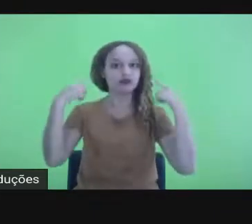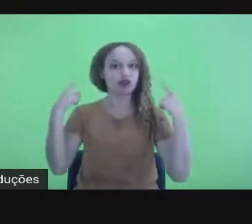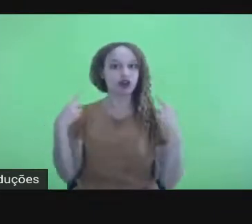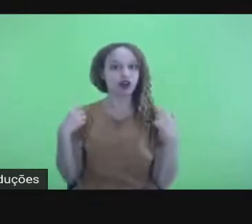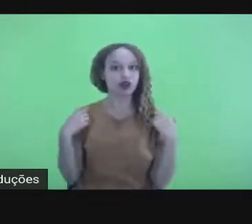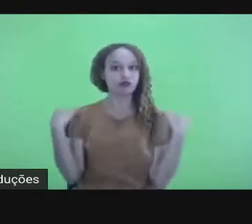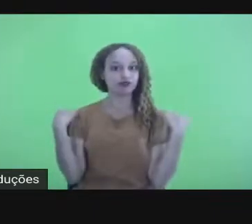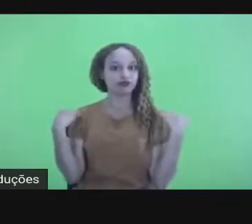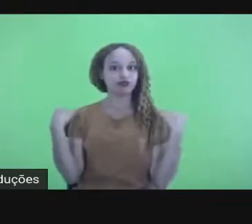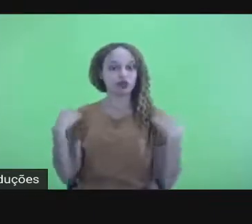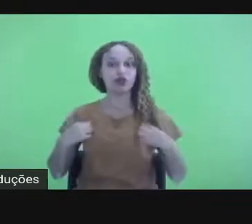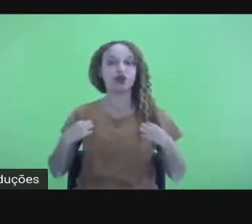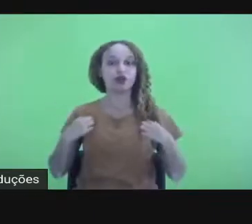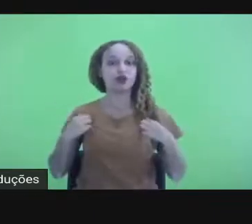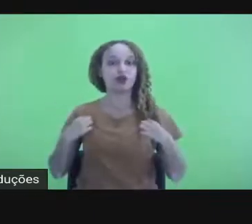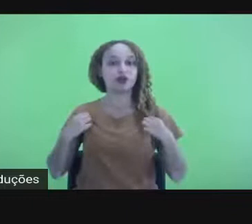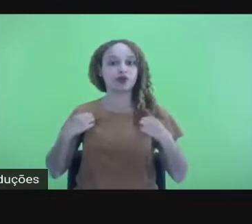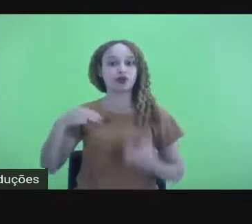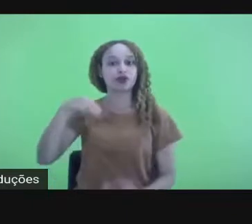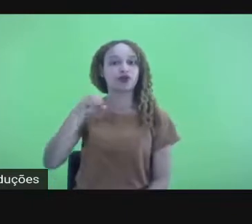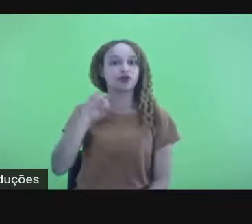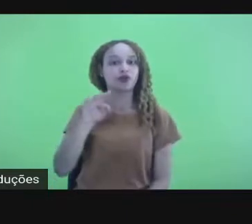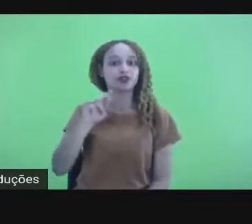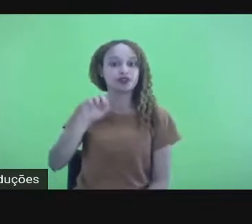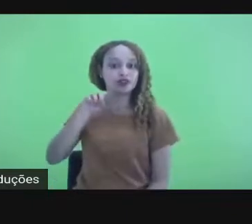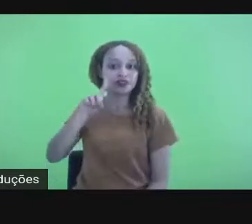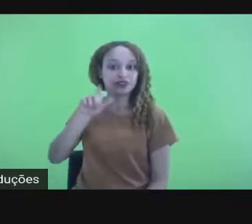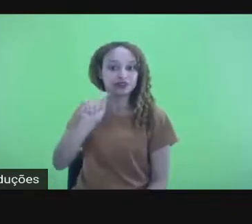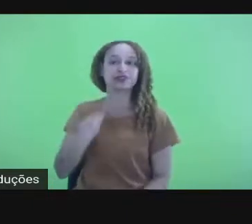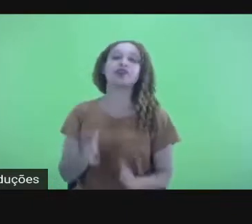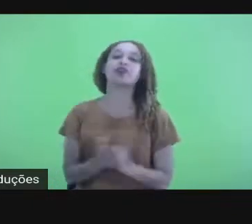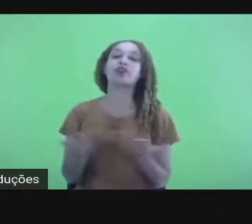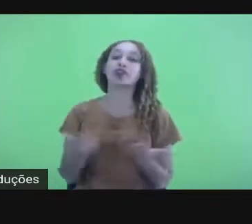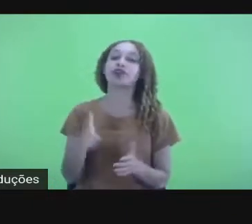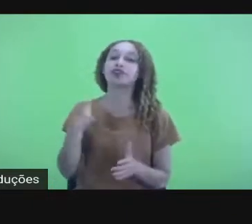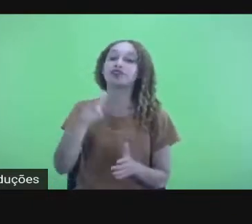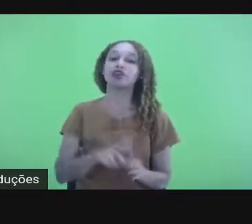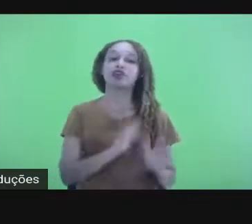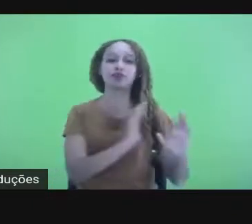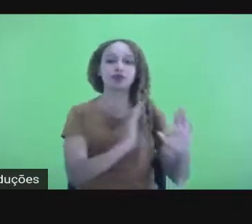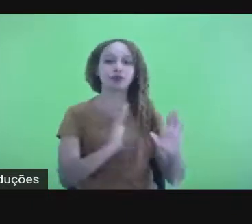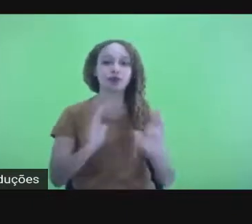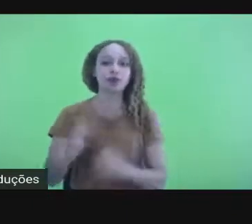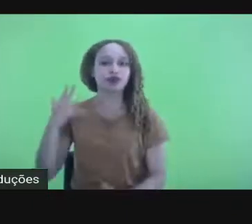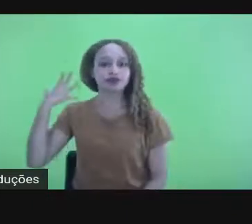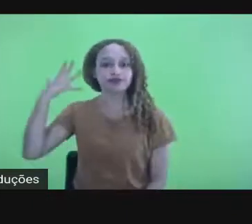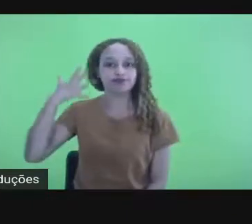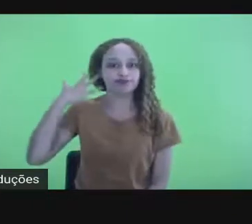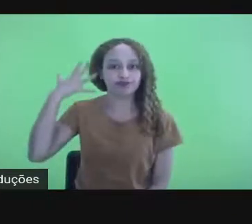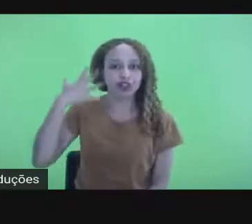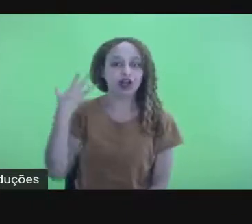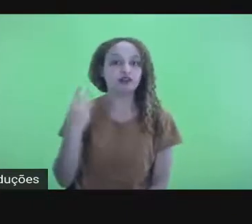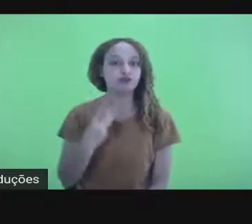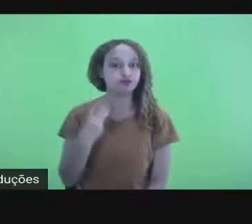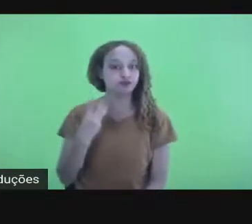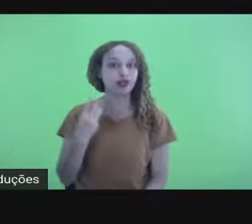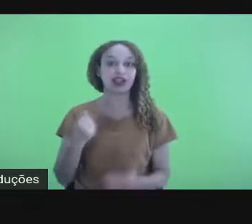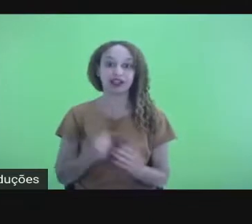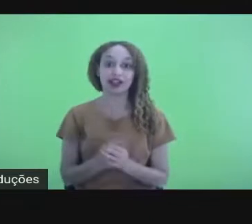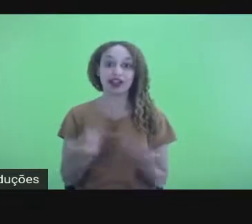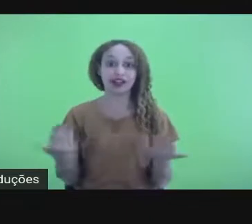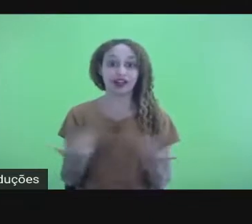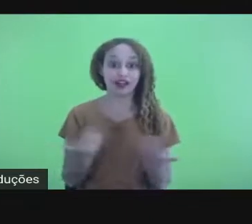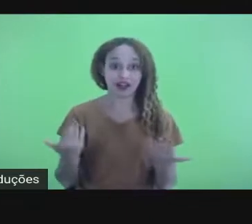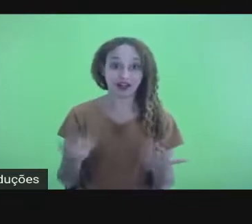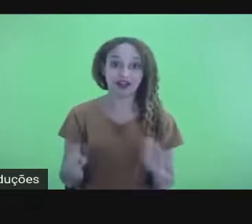mostarda. Hoje, a gente retoma o nosso ciclo de seminários com a nossa terceira mesa. Essa mesa está dentro do